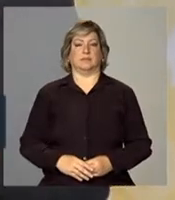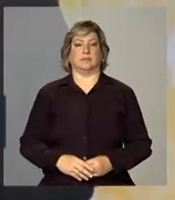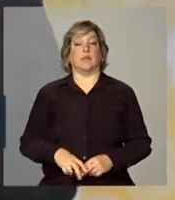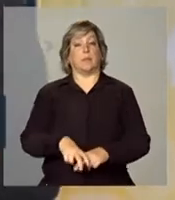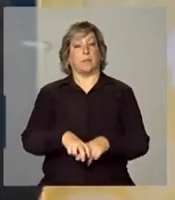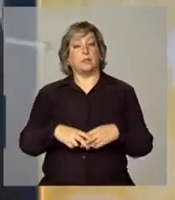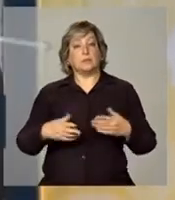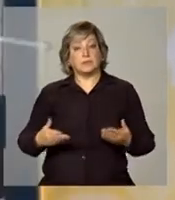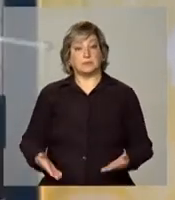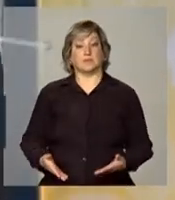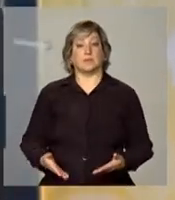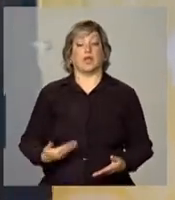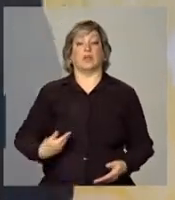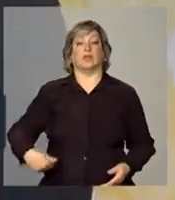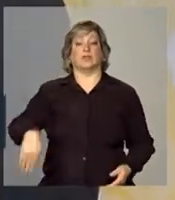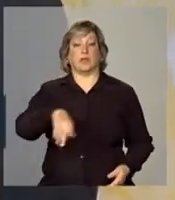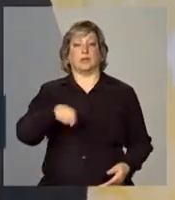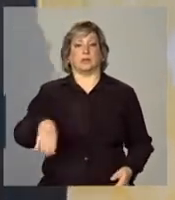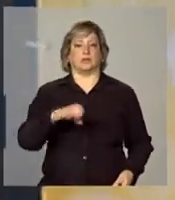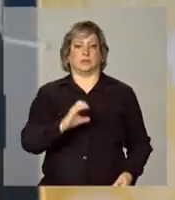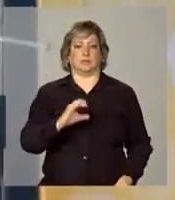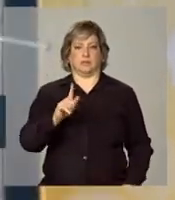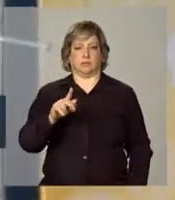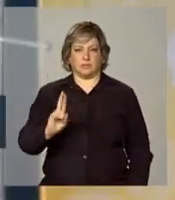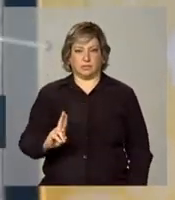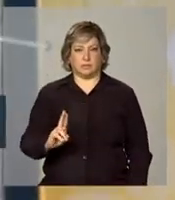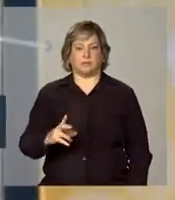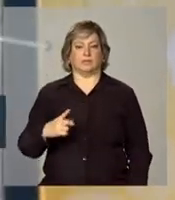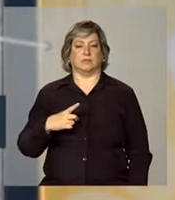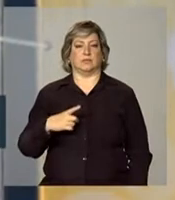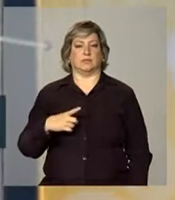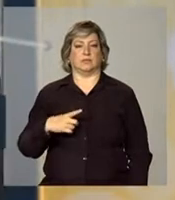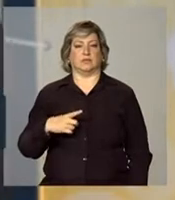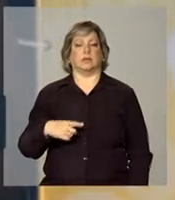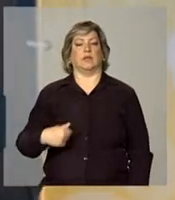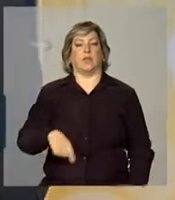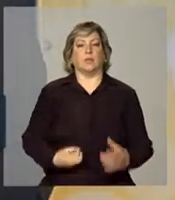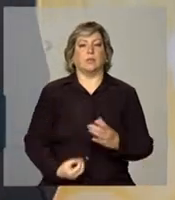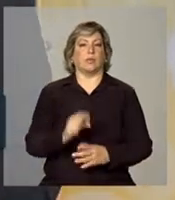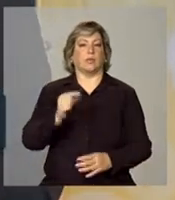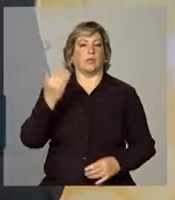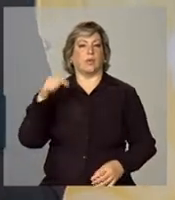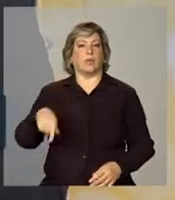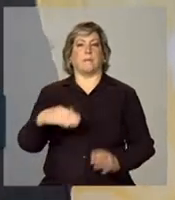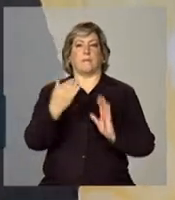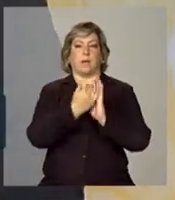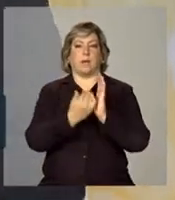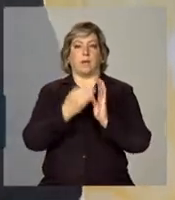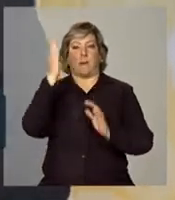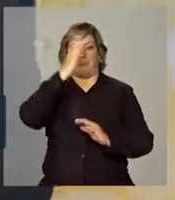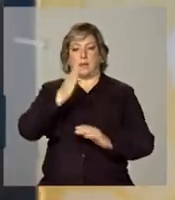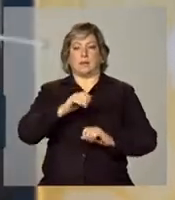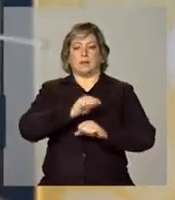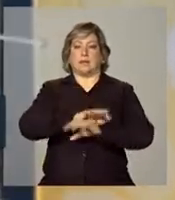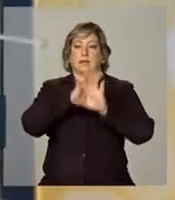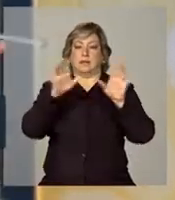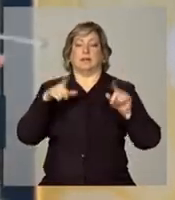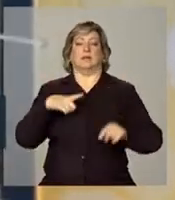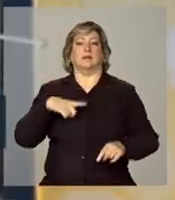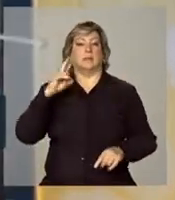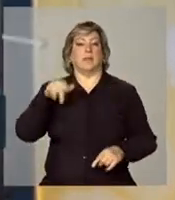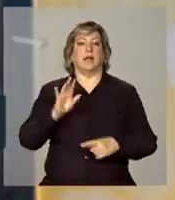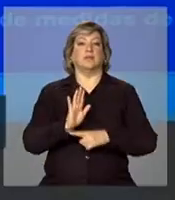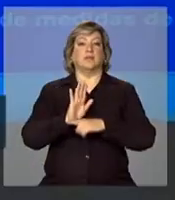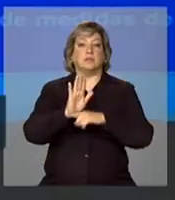Por isso, nós da Controladoria Geral da União lançamos recentemente o programa Brasil Transparente, né, que é voltado para